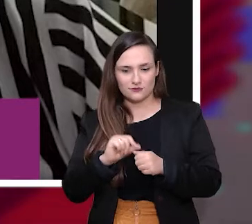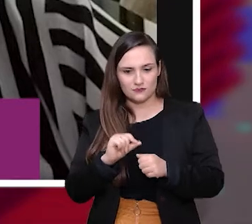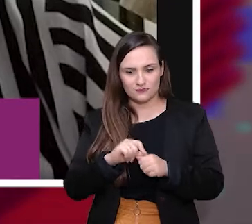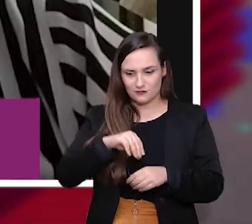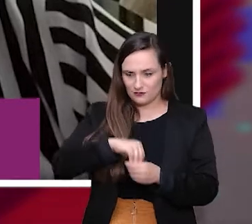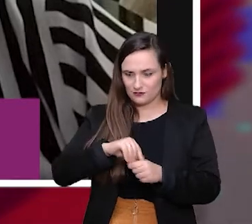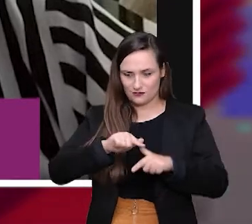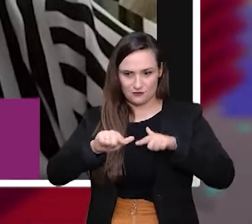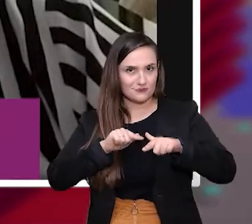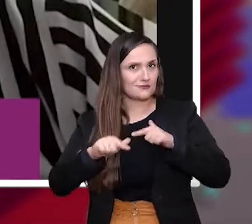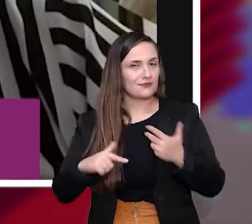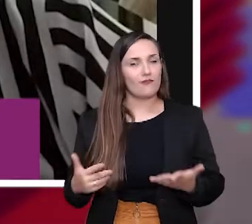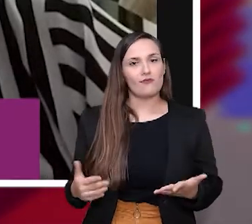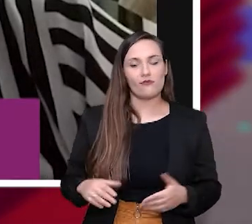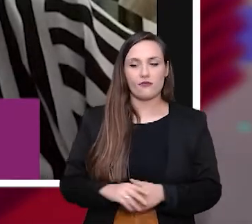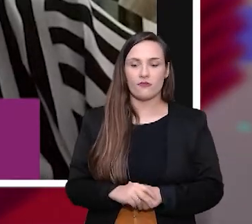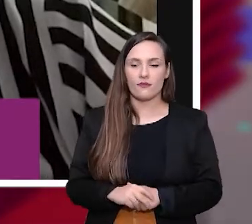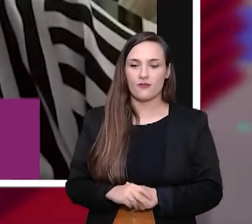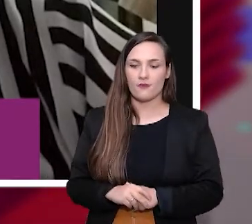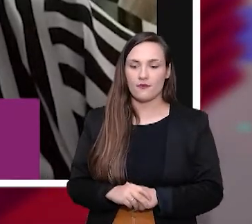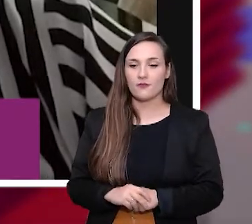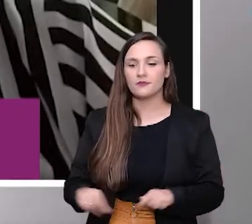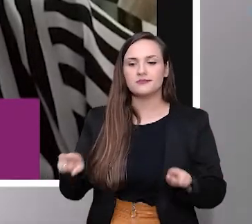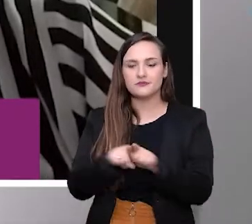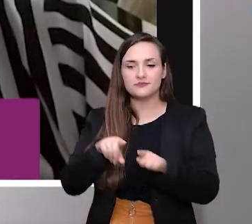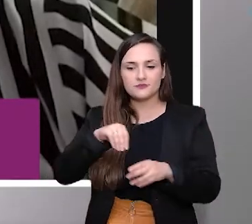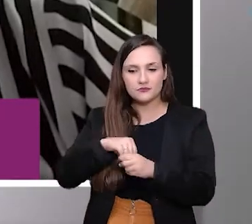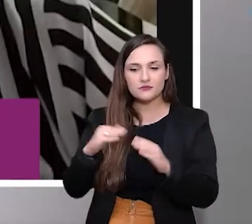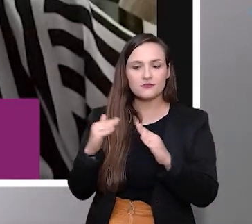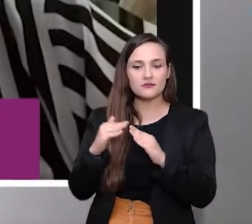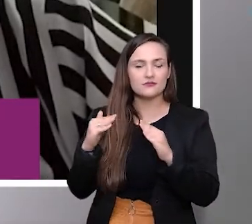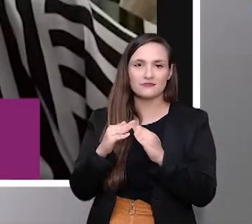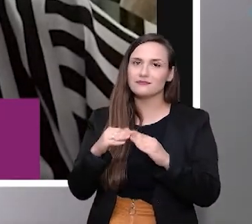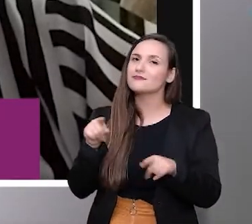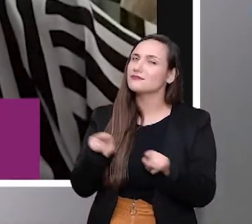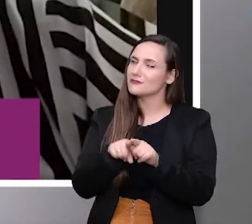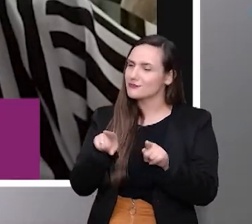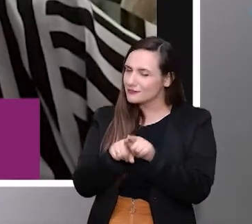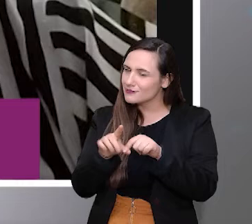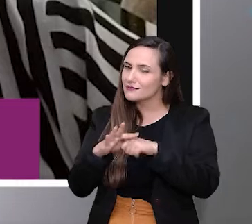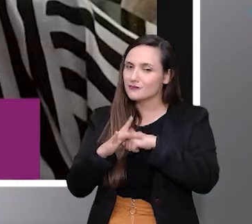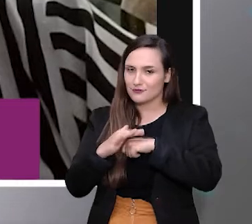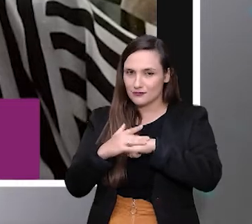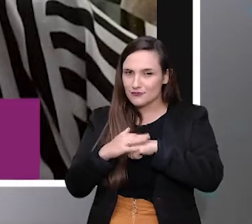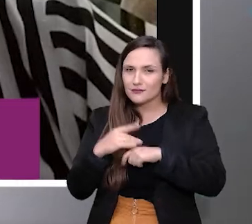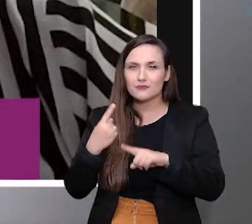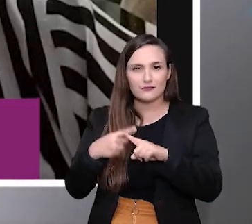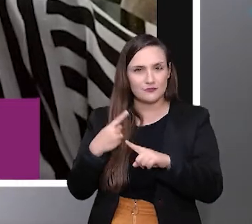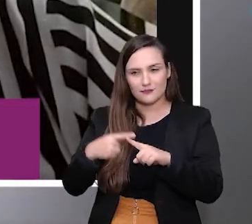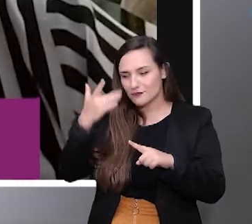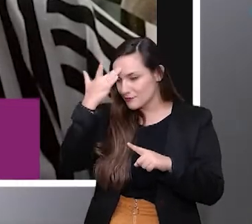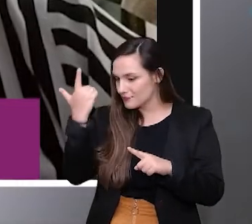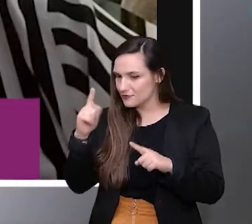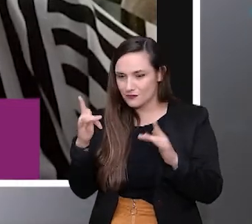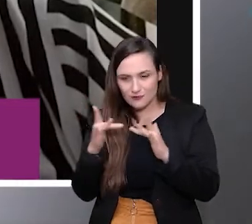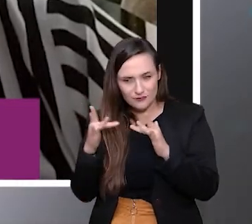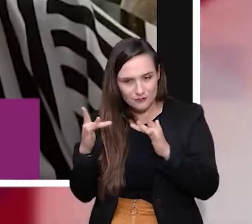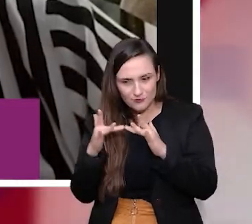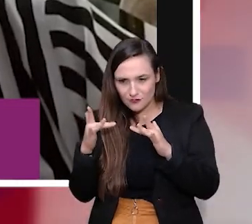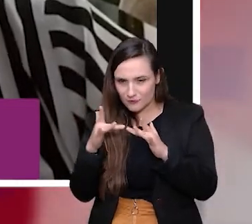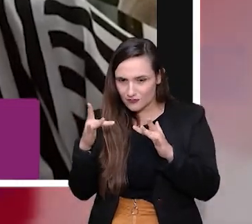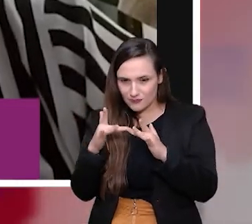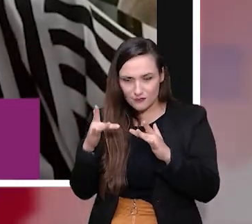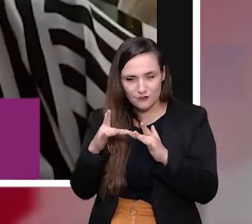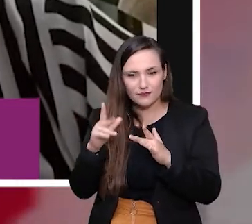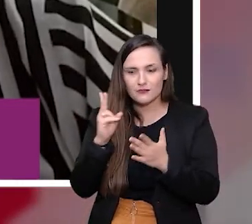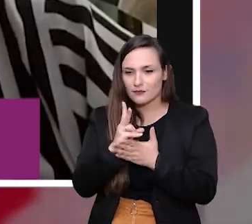performance no mercado de trabalho, e desse ambiente doméstico que está tóxico também, porque as pessoas não têm mais tempo